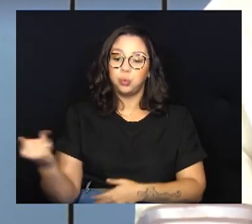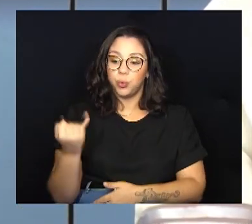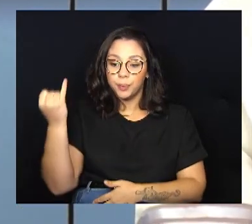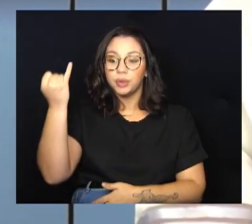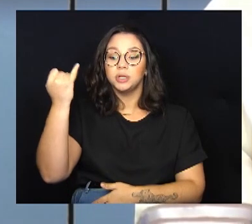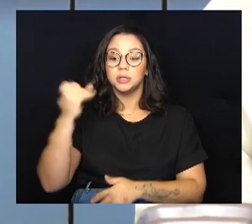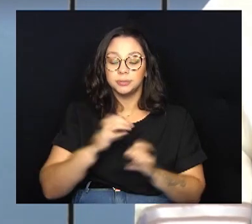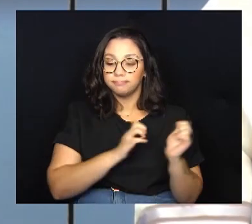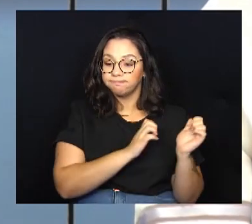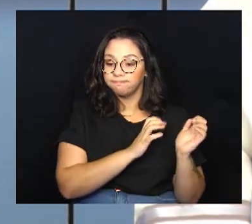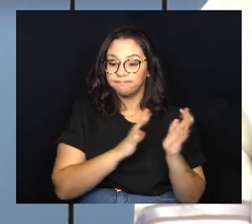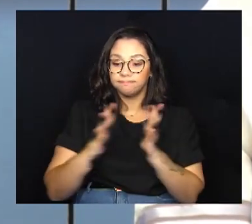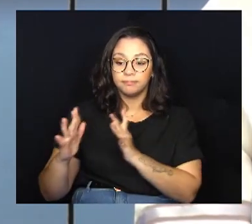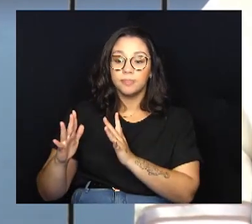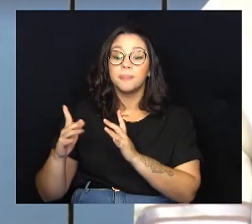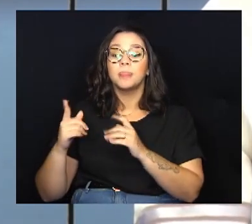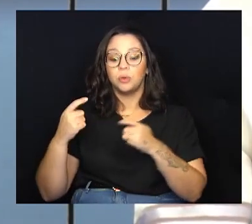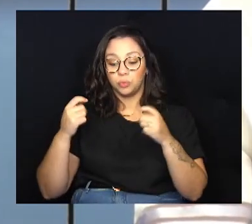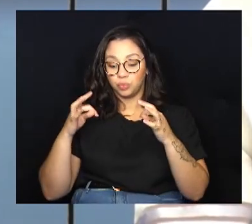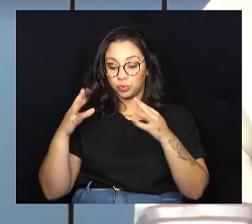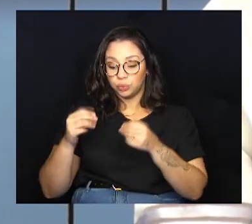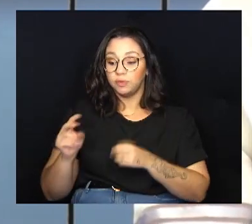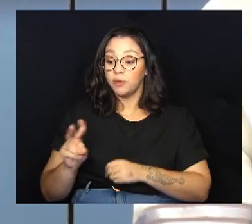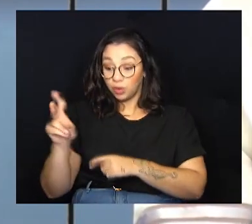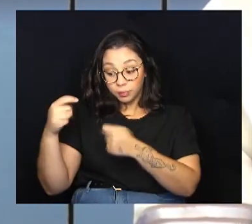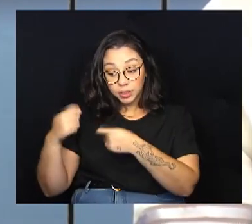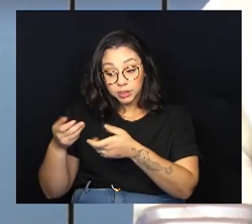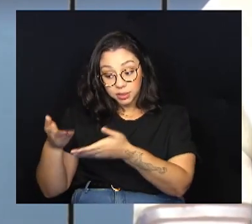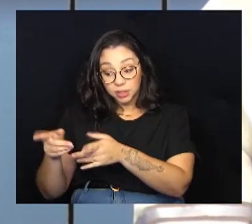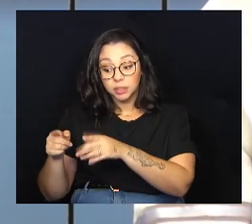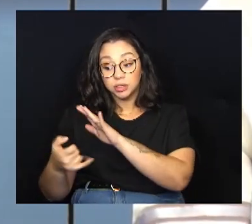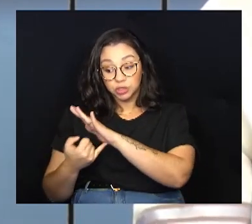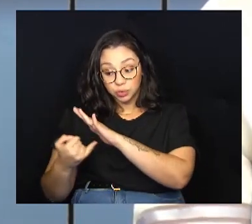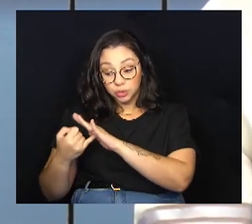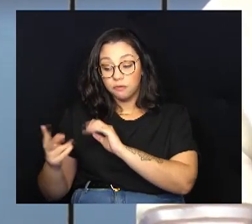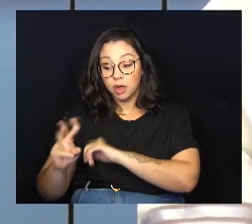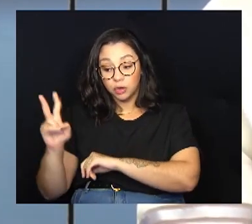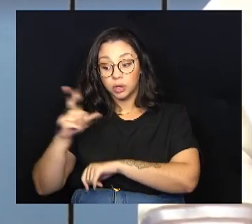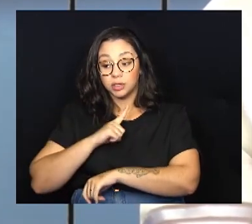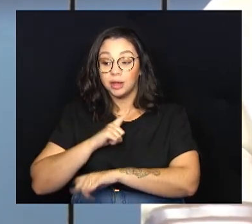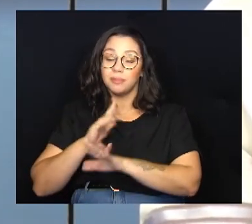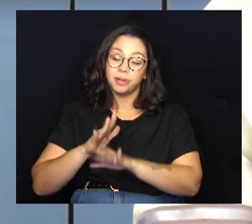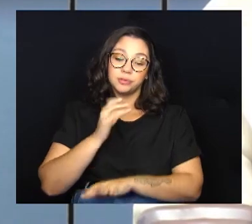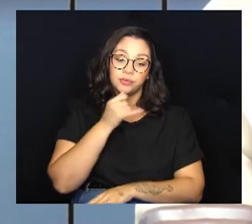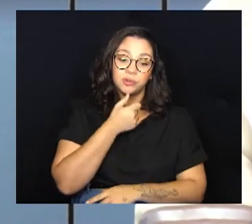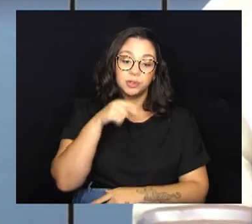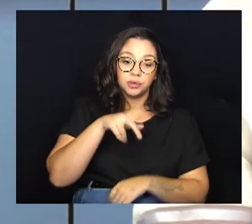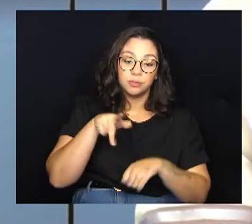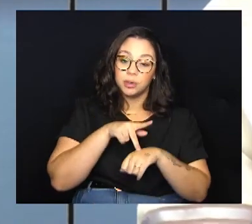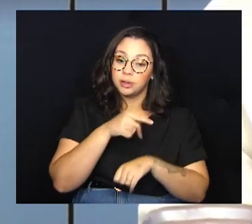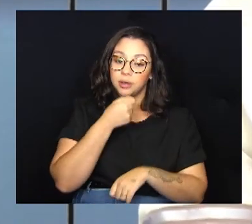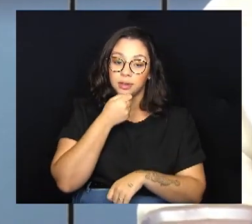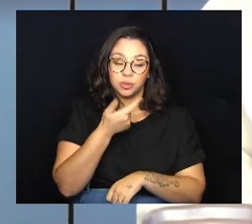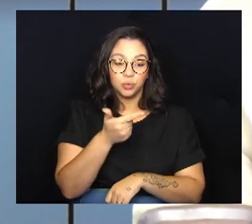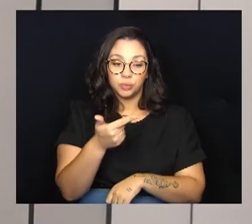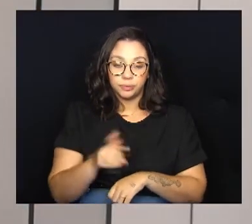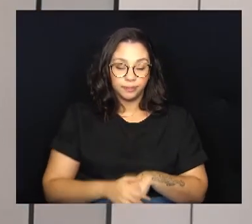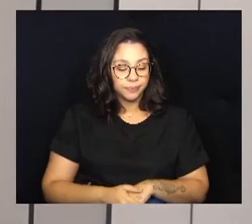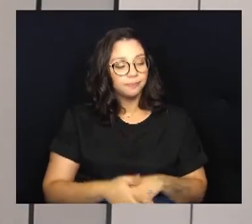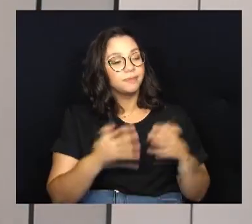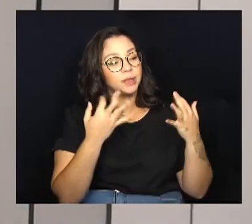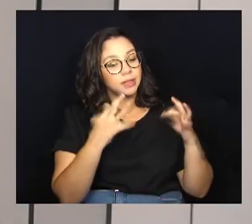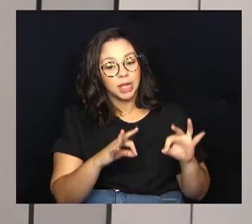que tem que ter uma continuidade. Eu tive esse problema na família. Graças a Deus, na minha família não tem nenhum drogado. Olha que a